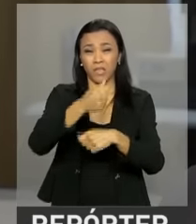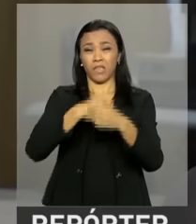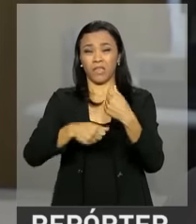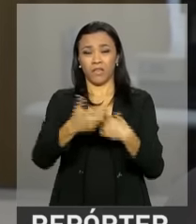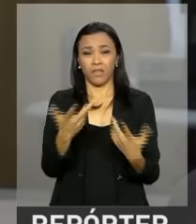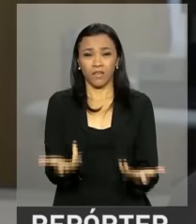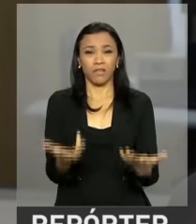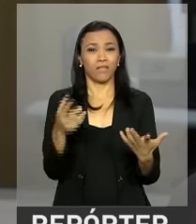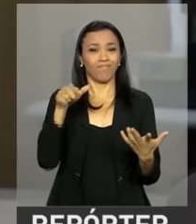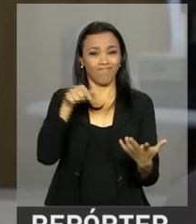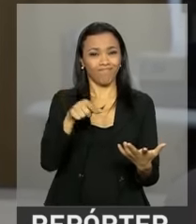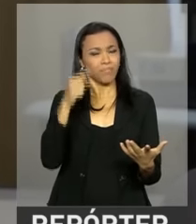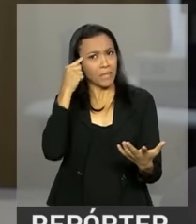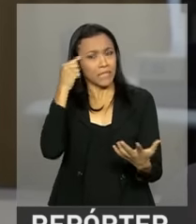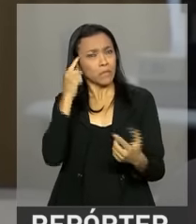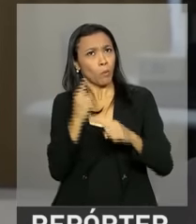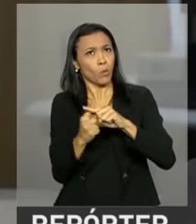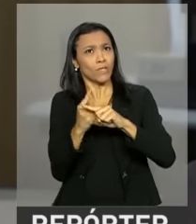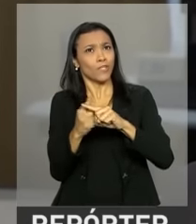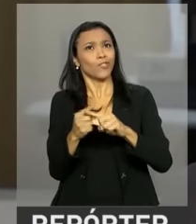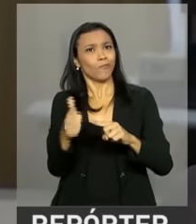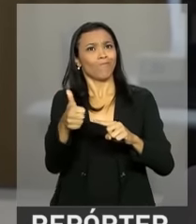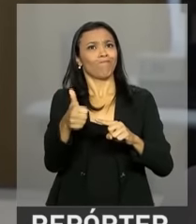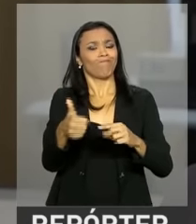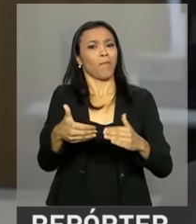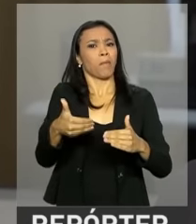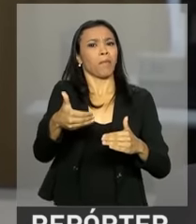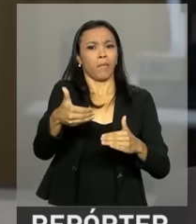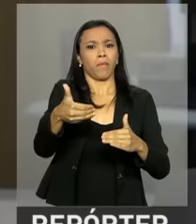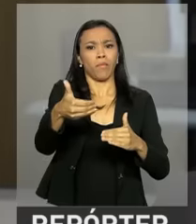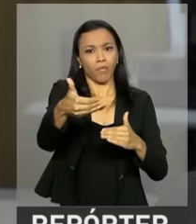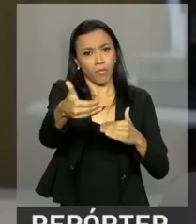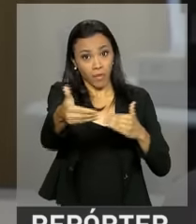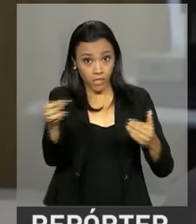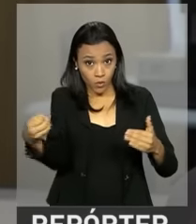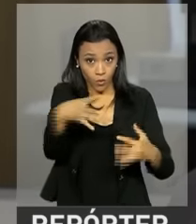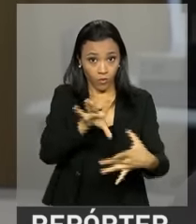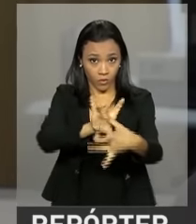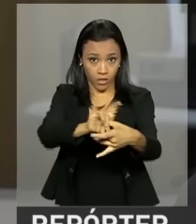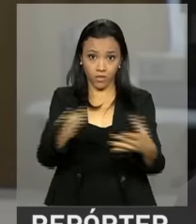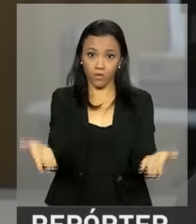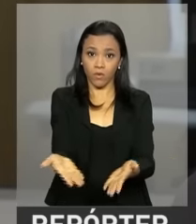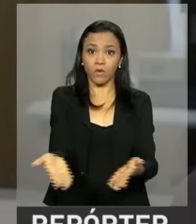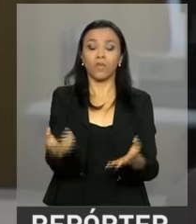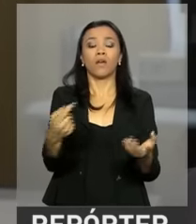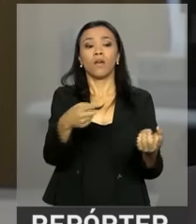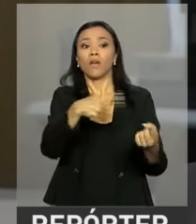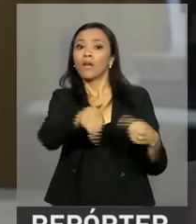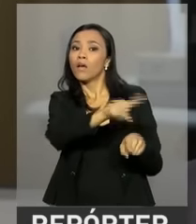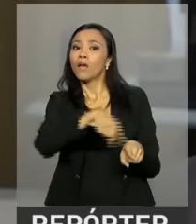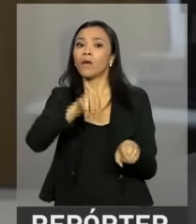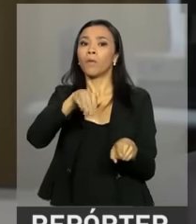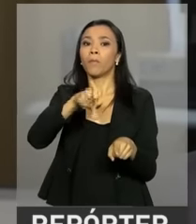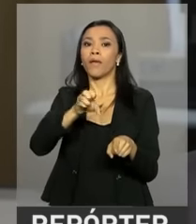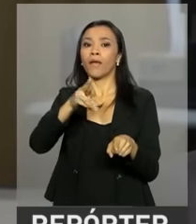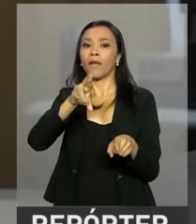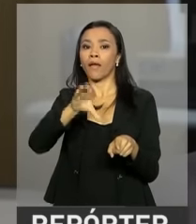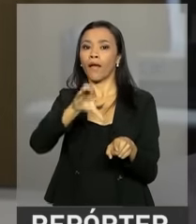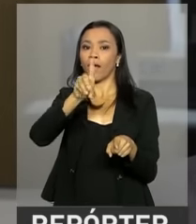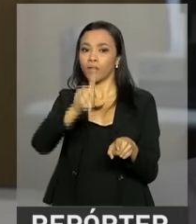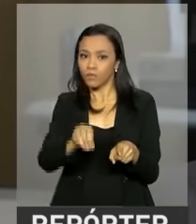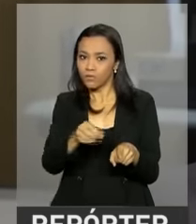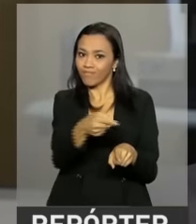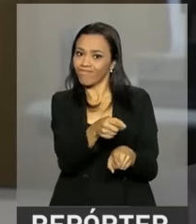expectativa positiva que a se estabelece nesse novo cenário o mercado mostra sinais ah